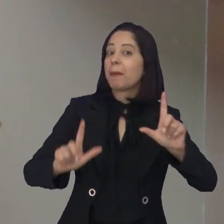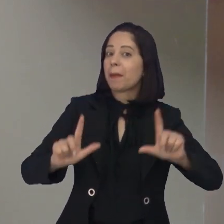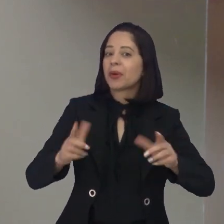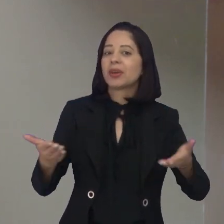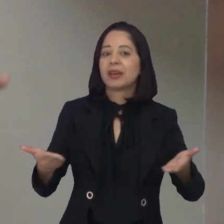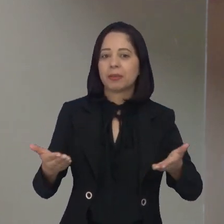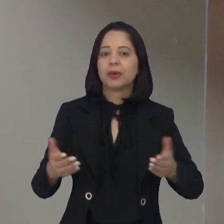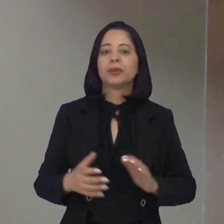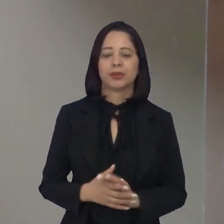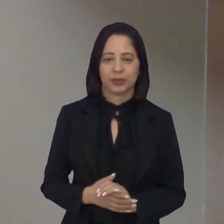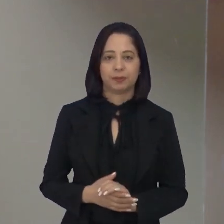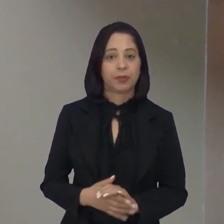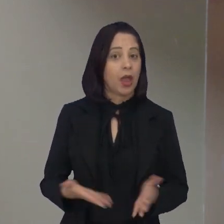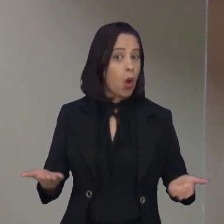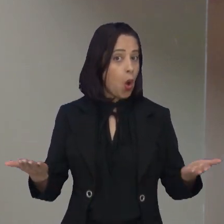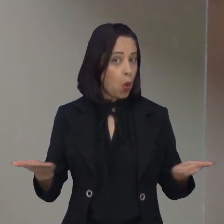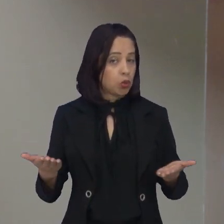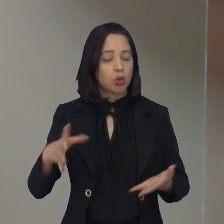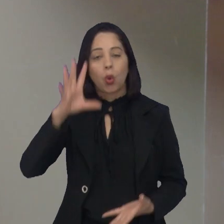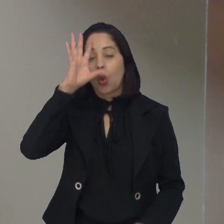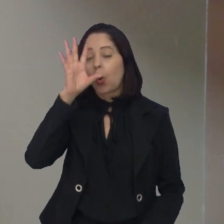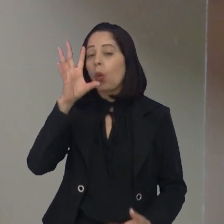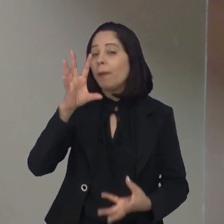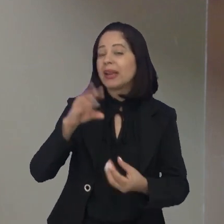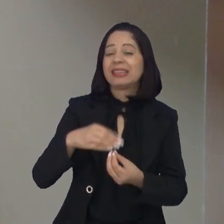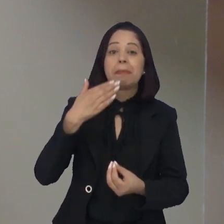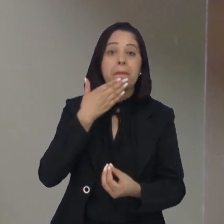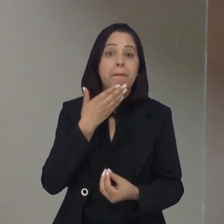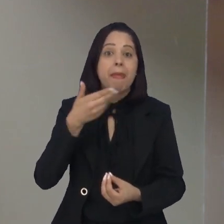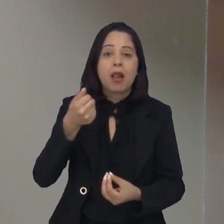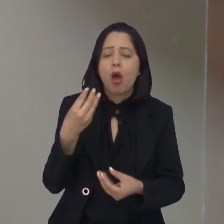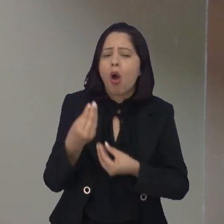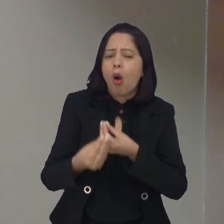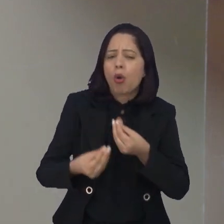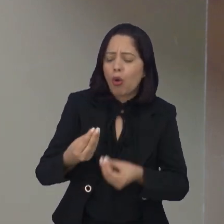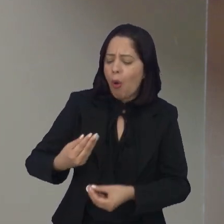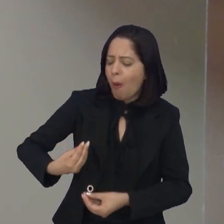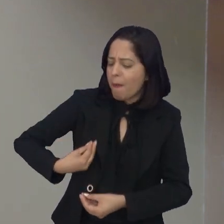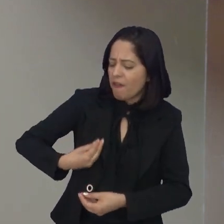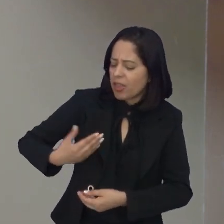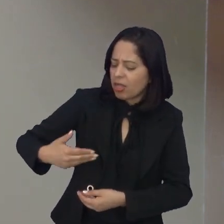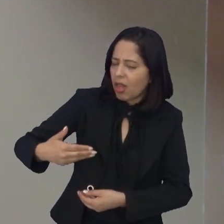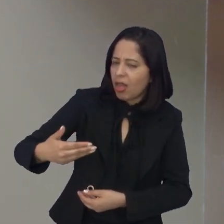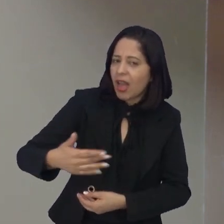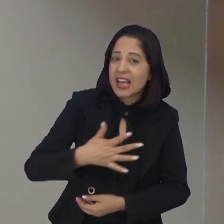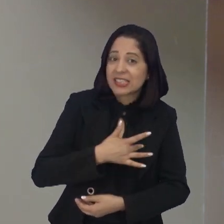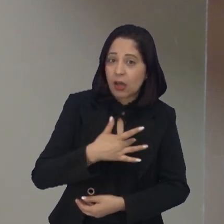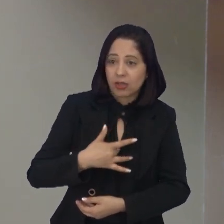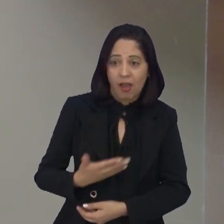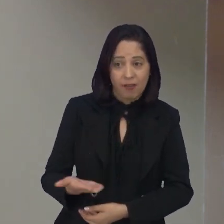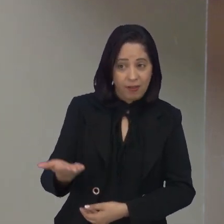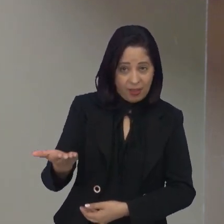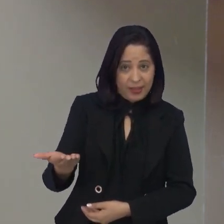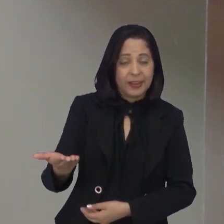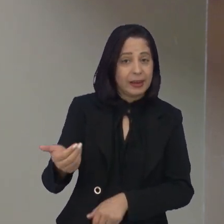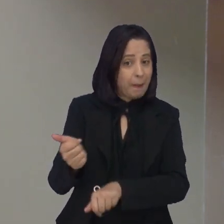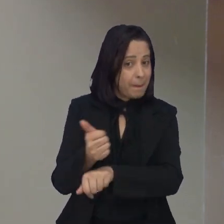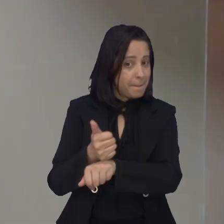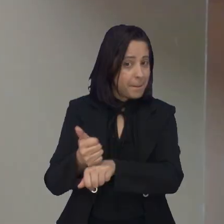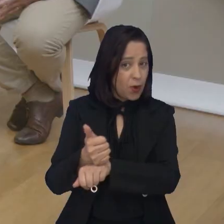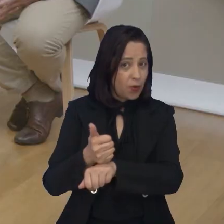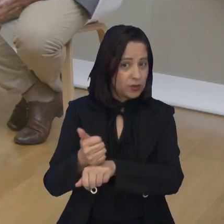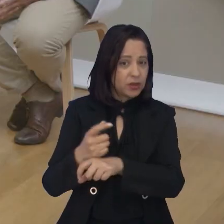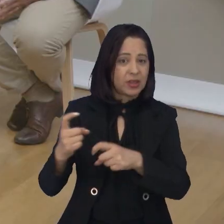hoje. E para entender melhor como alcançar uma vida longa e saudável, eu recebo no programa de hoje